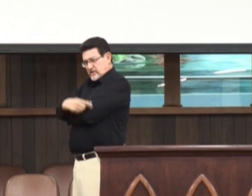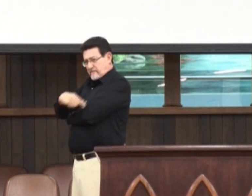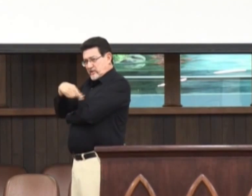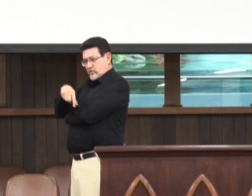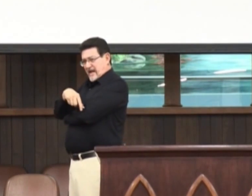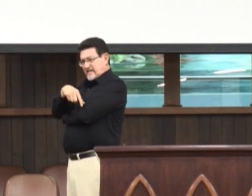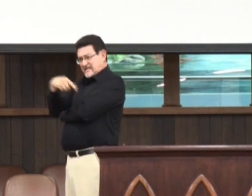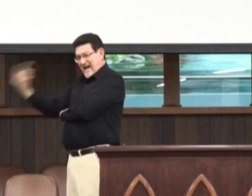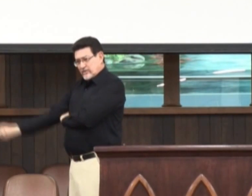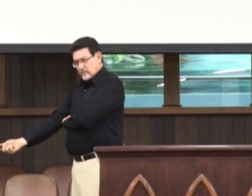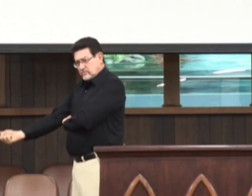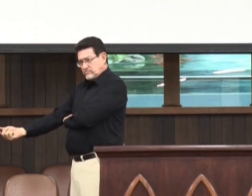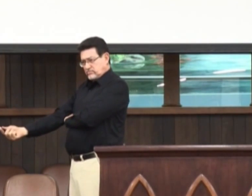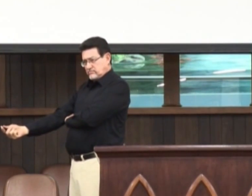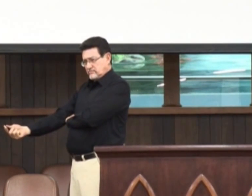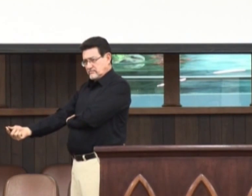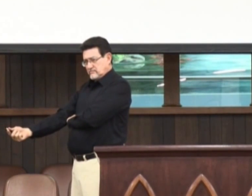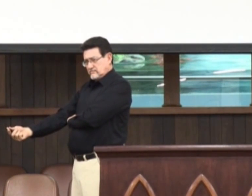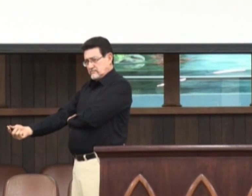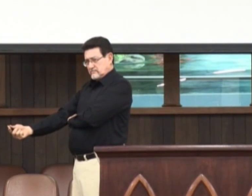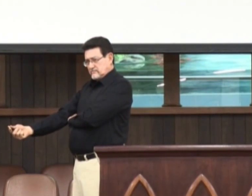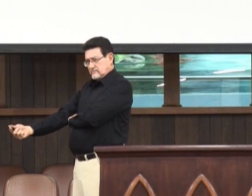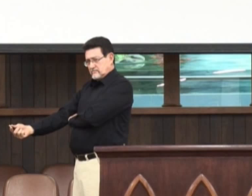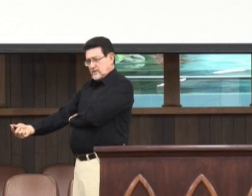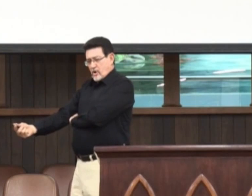Um despersonalizado?